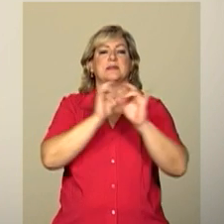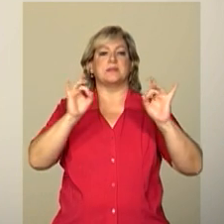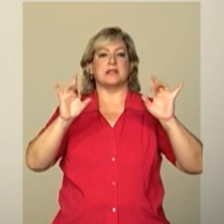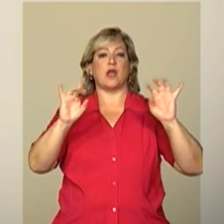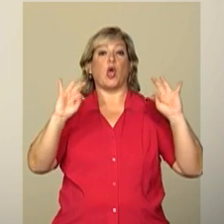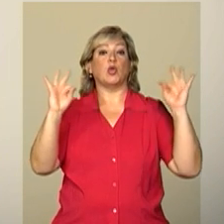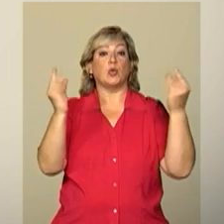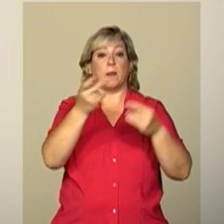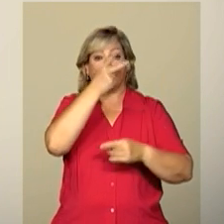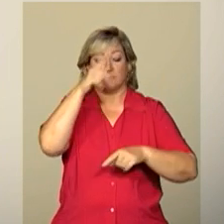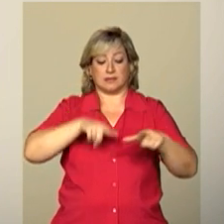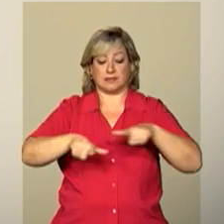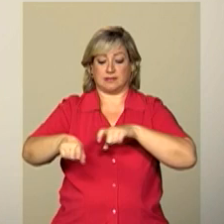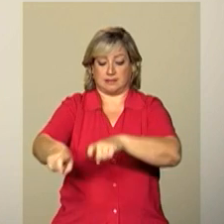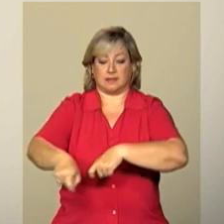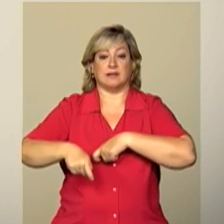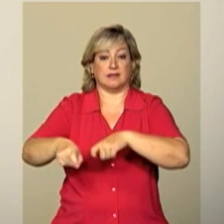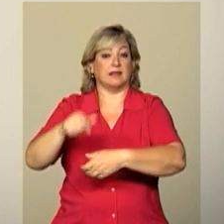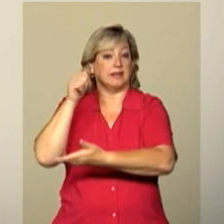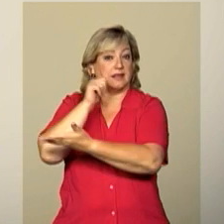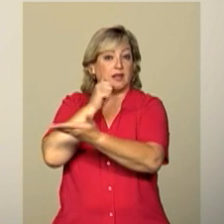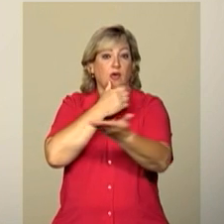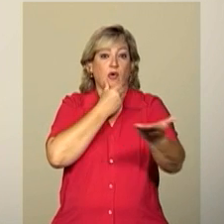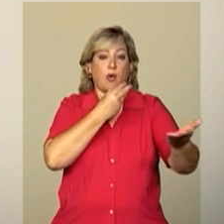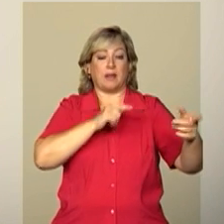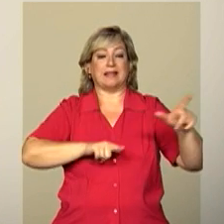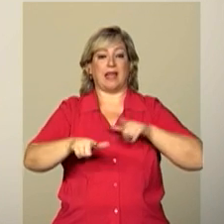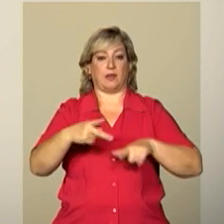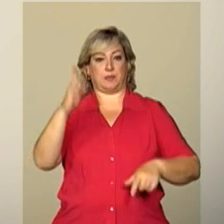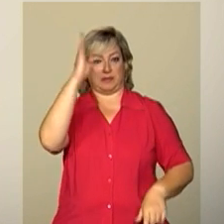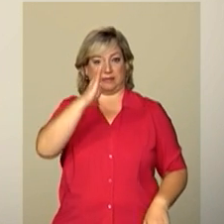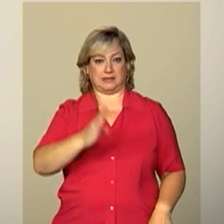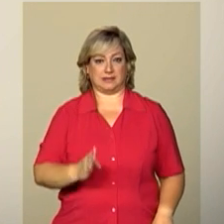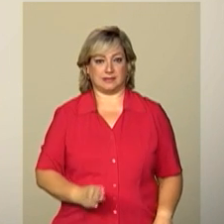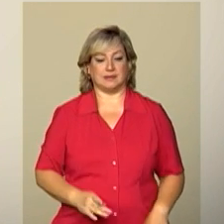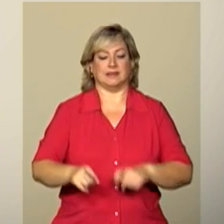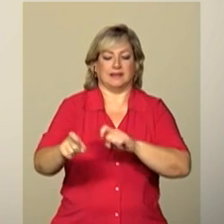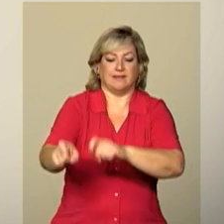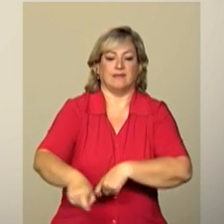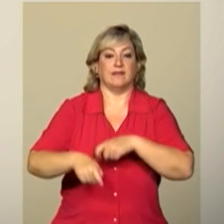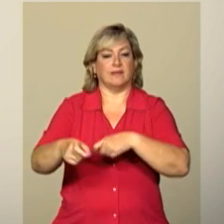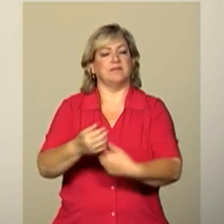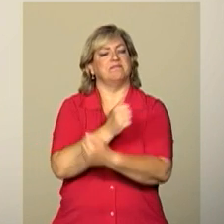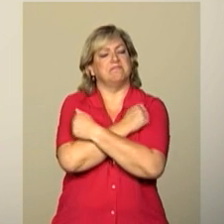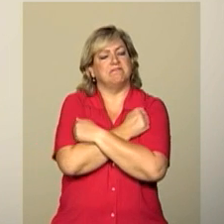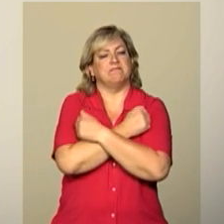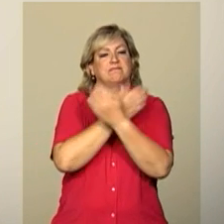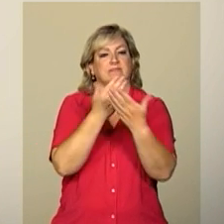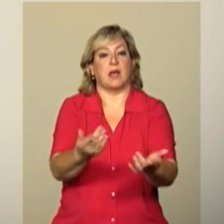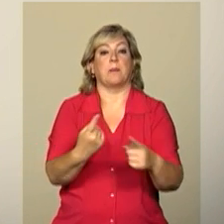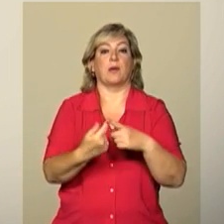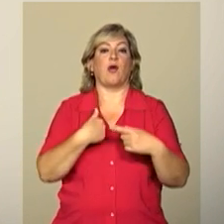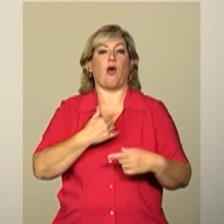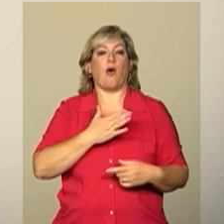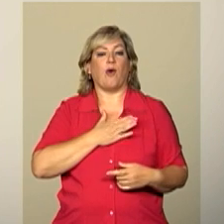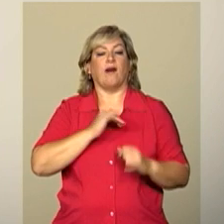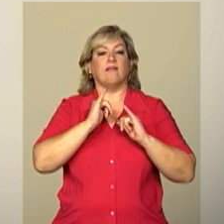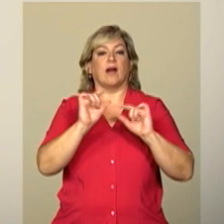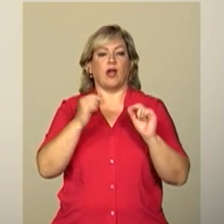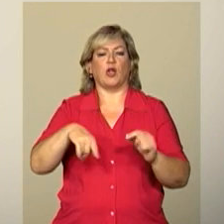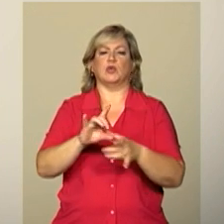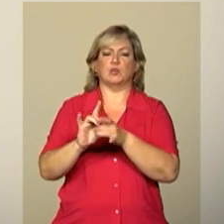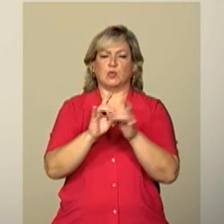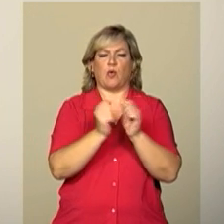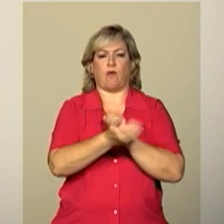todos os agricultores e para todas as agricultoras do nosso país e eu quero dizer que nós estamos juntos nessa luta com